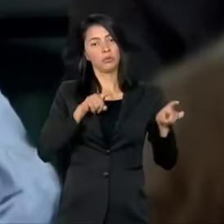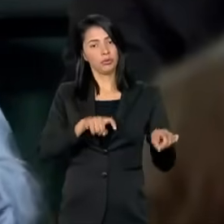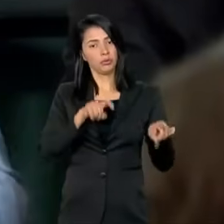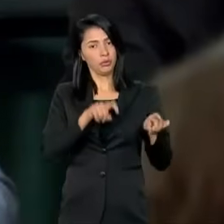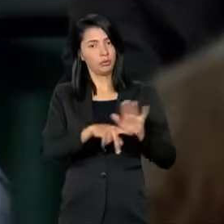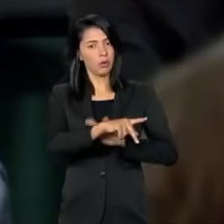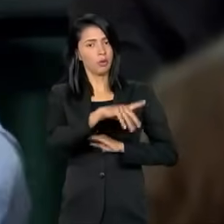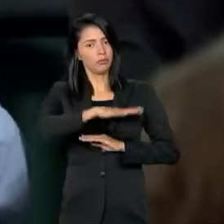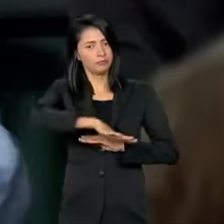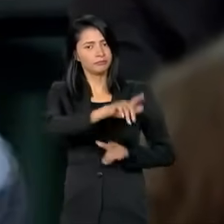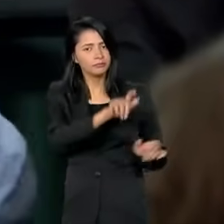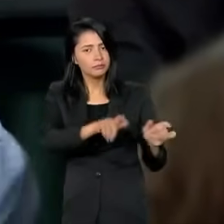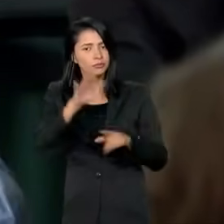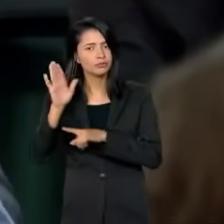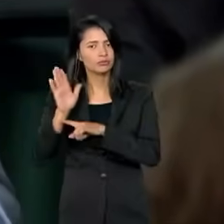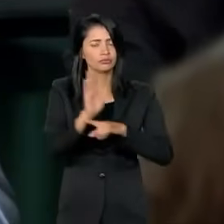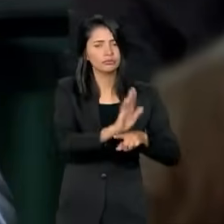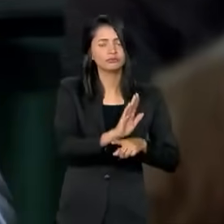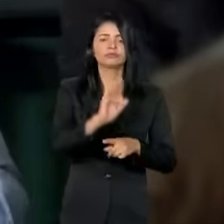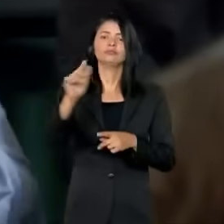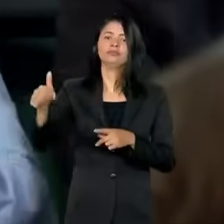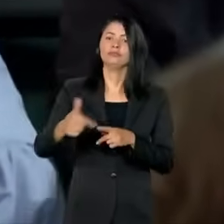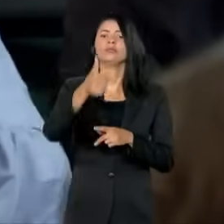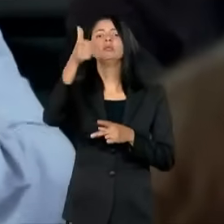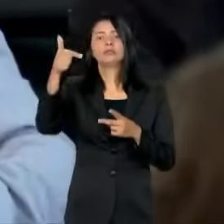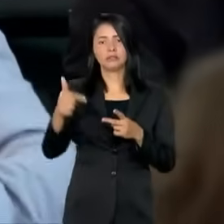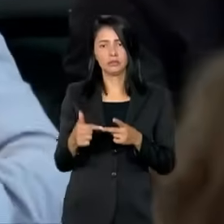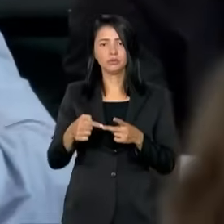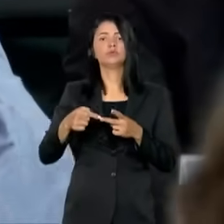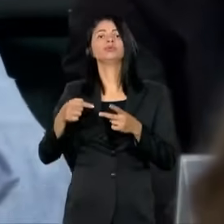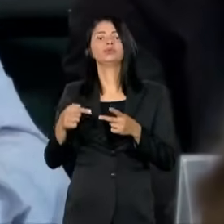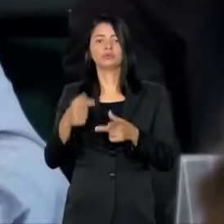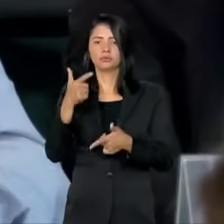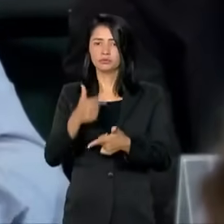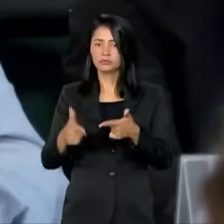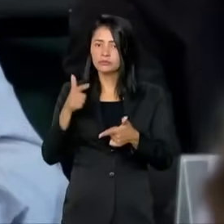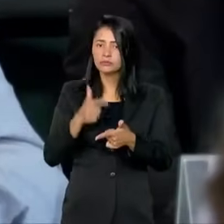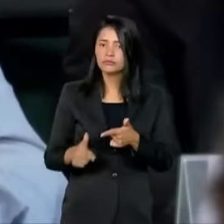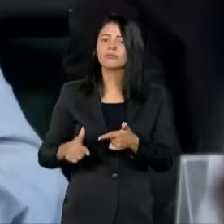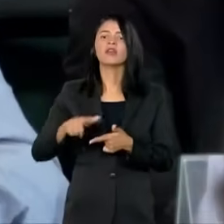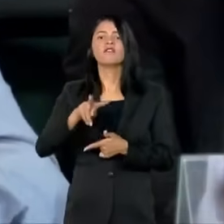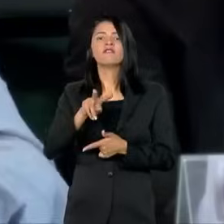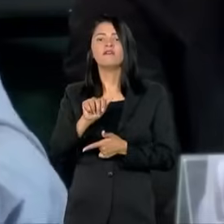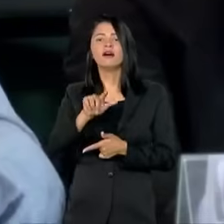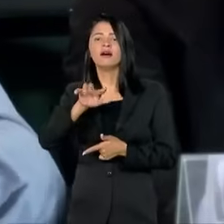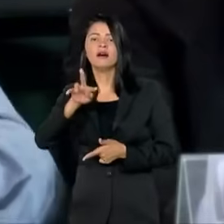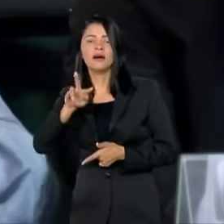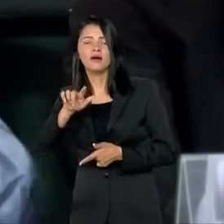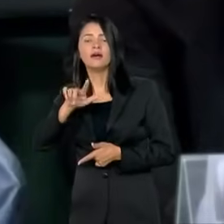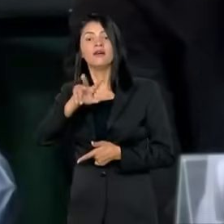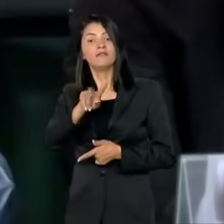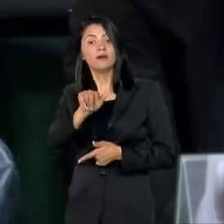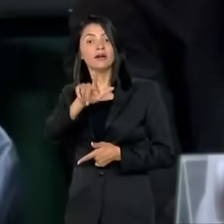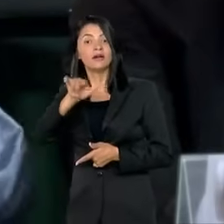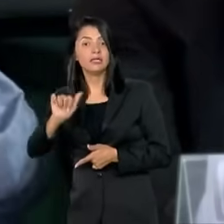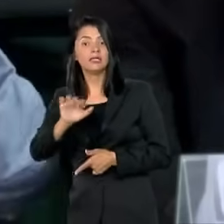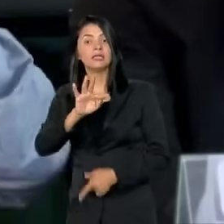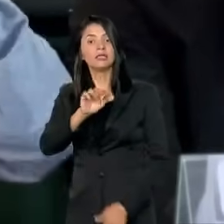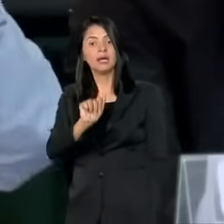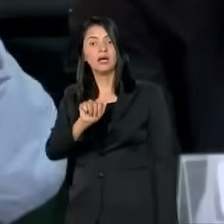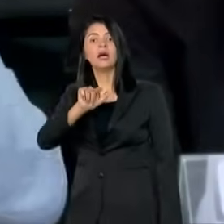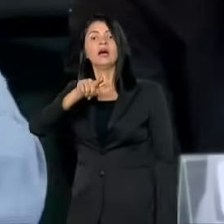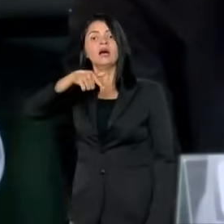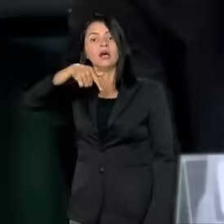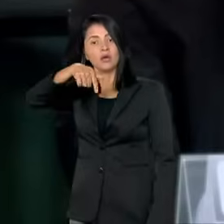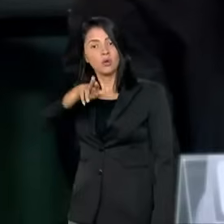rurais. Depois do segundo problema no Rio Grande do Sul, no mesmo ano da posse, o Vale do Taquari. Ou seja, pensava-se que aquela era a